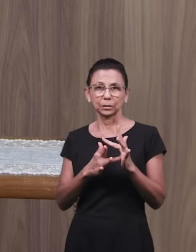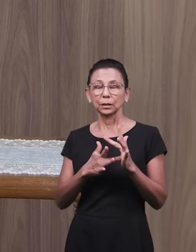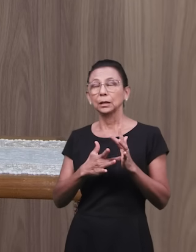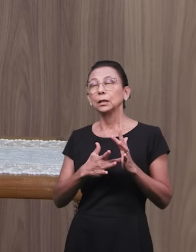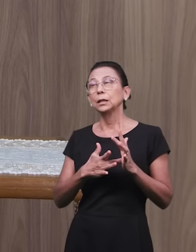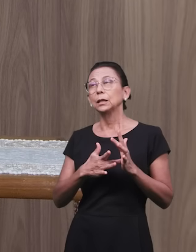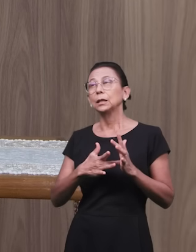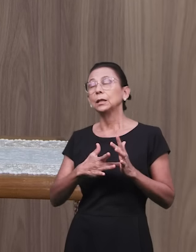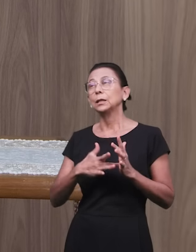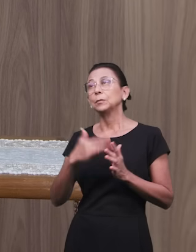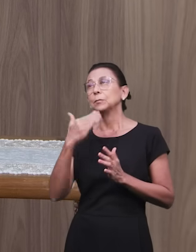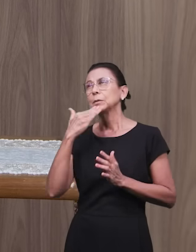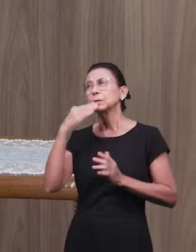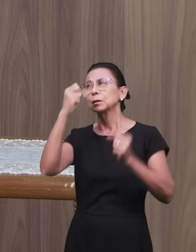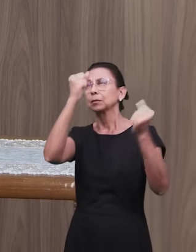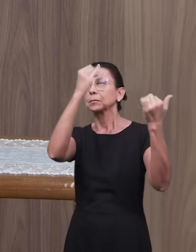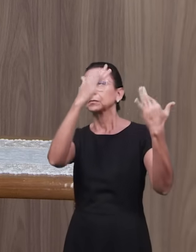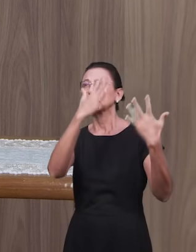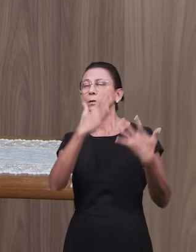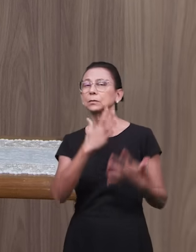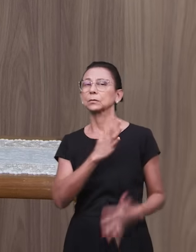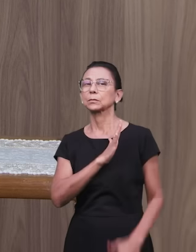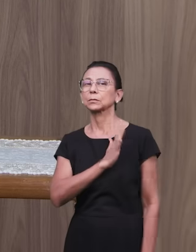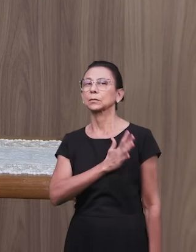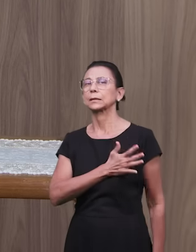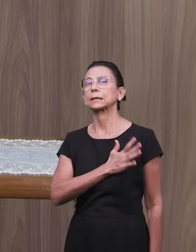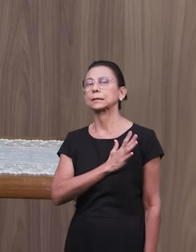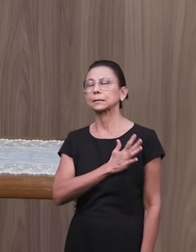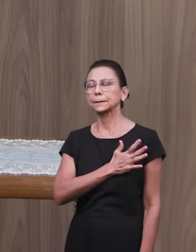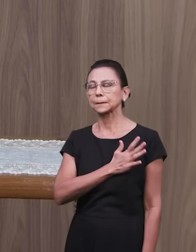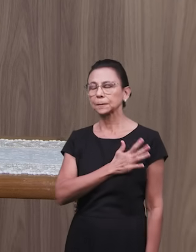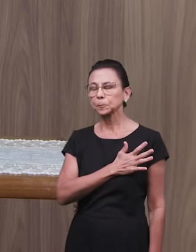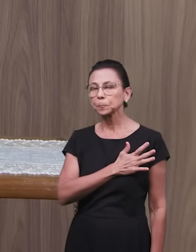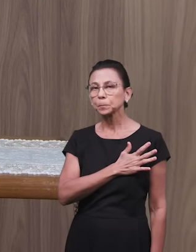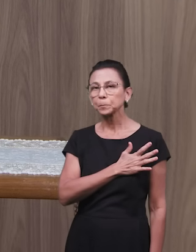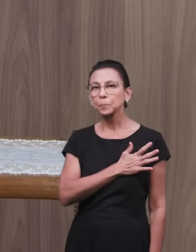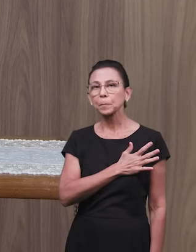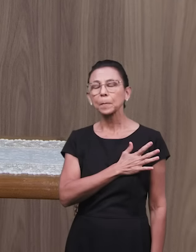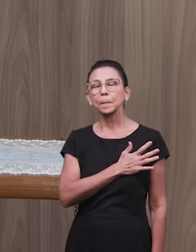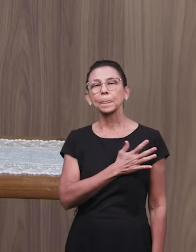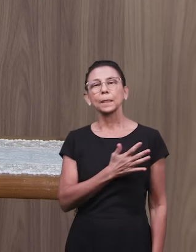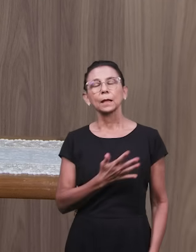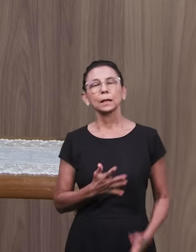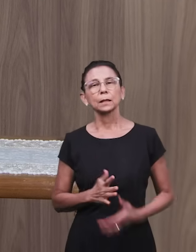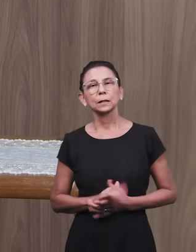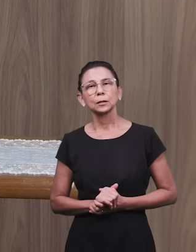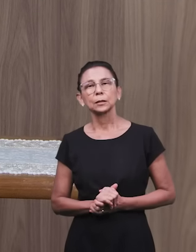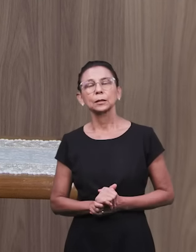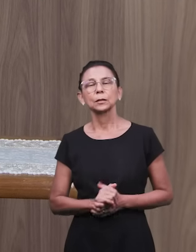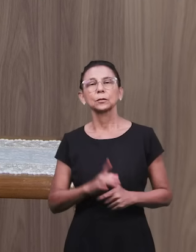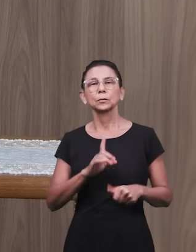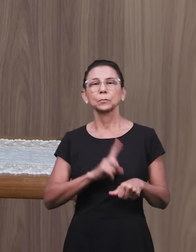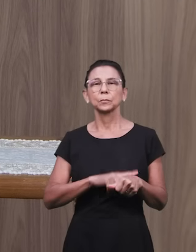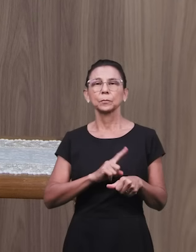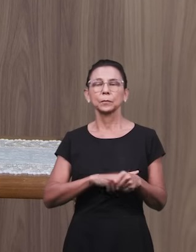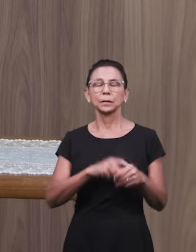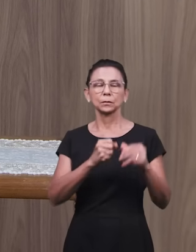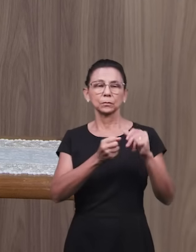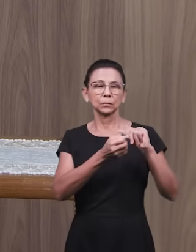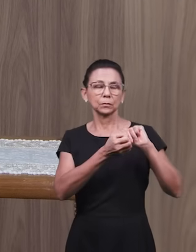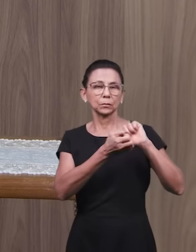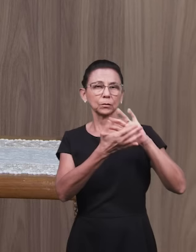uma bênção para o nosso coração, para que a palavra, para que os